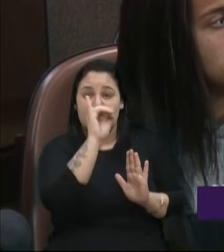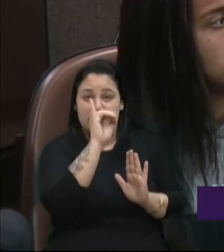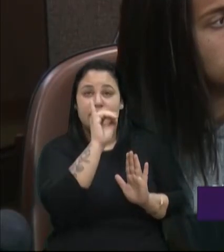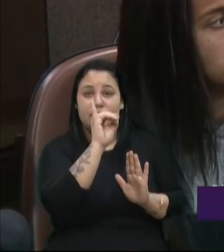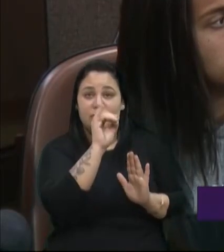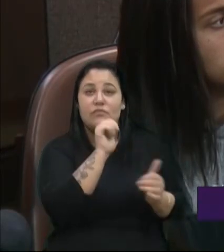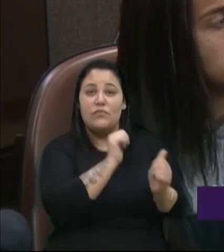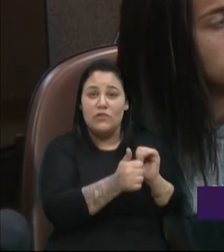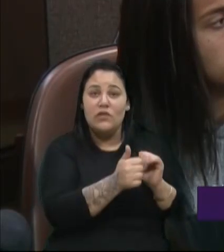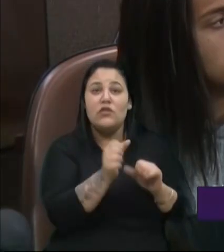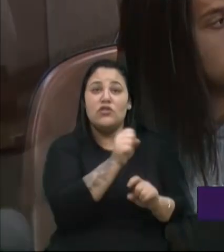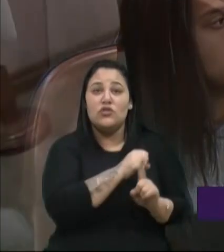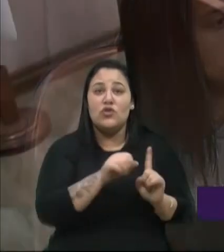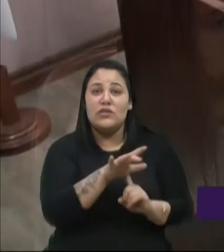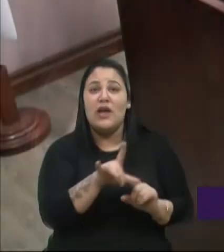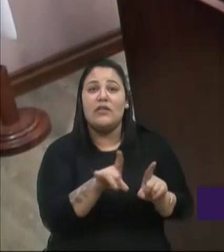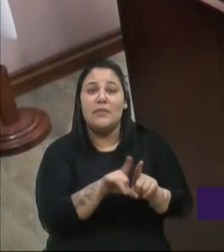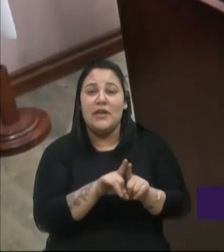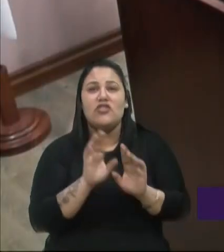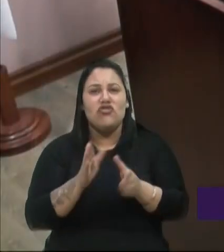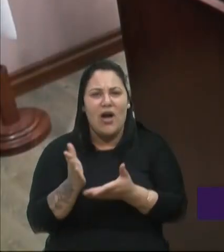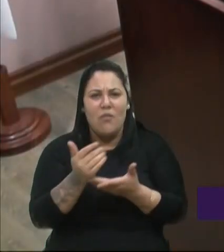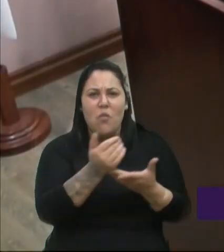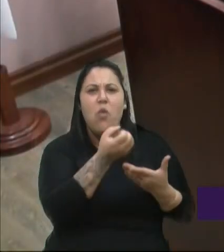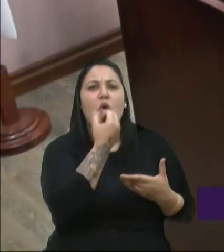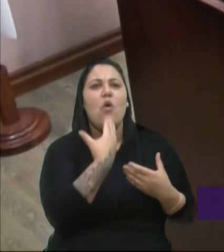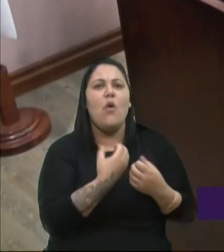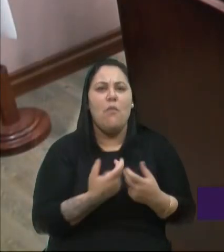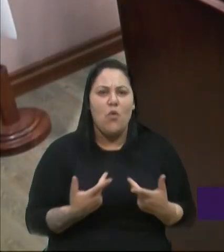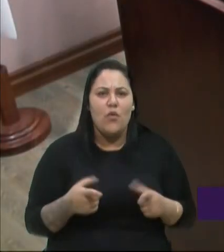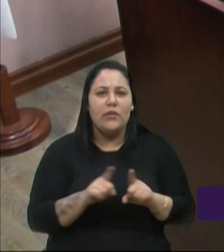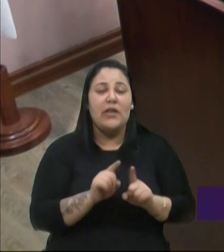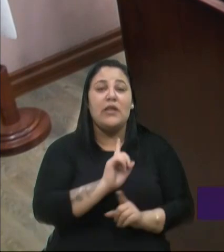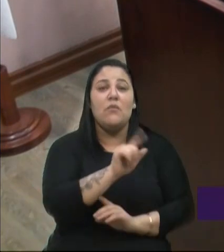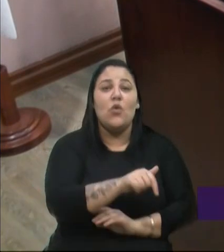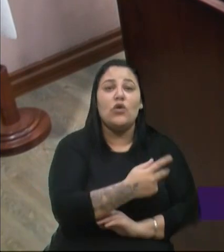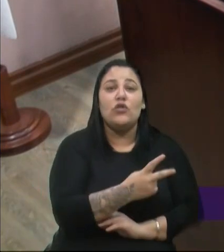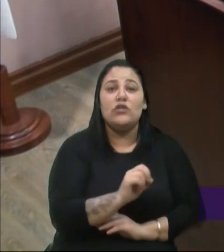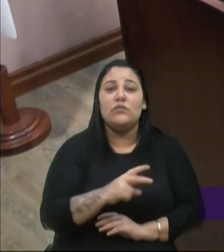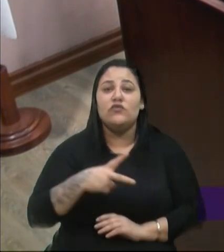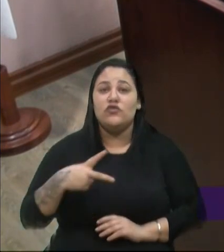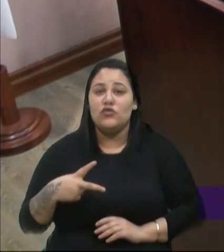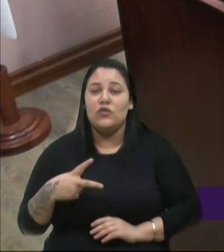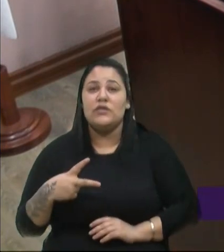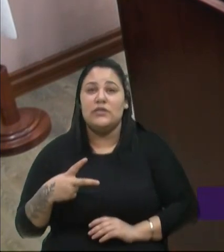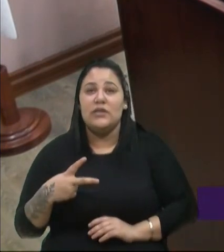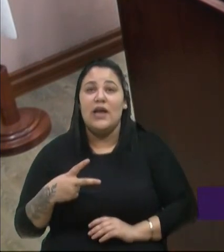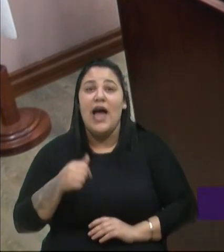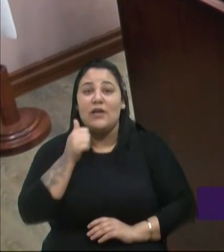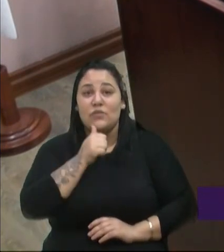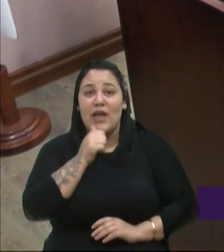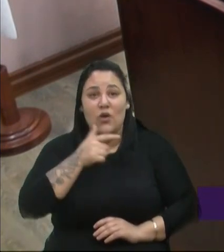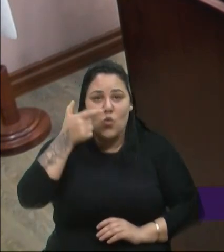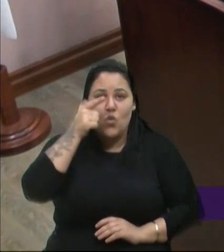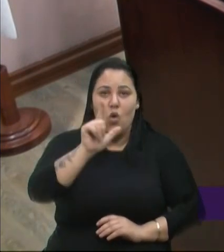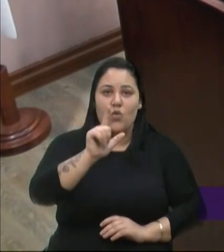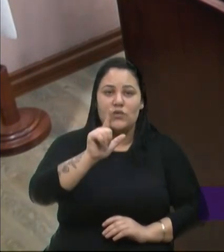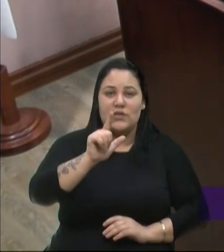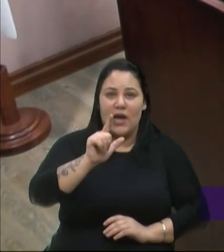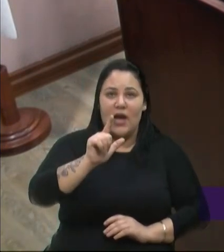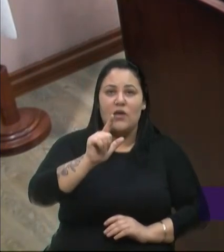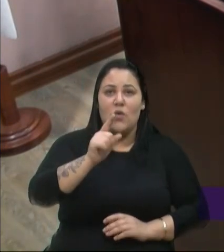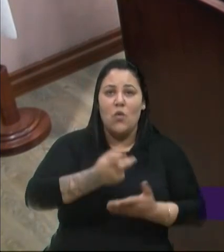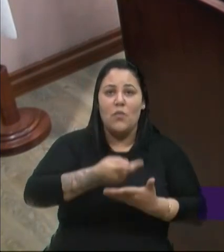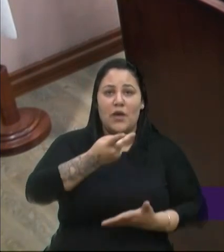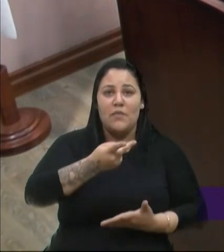e que já colhe os bons frutos. Em 2022, as gurias jaconeiras conquistaram o título do